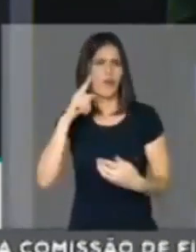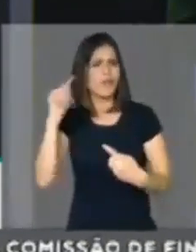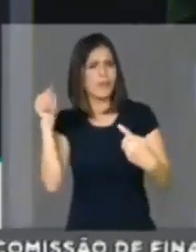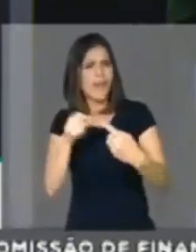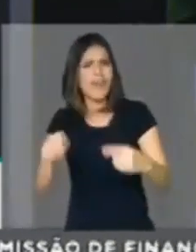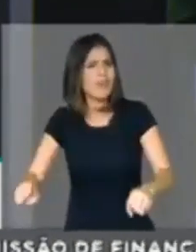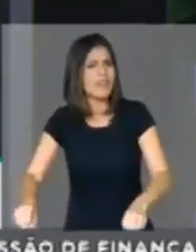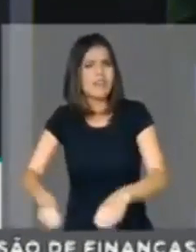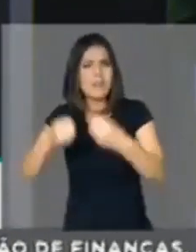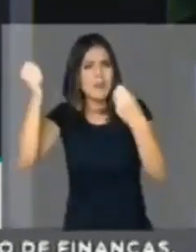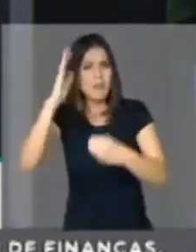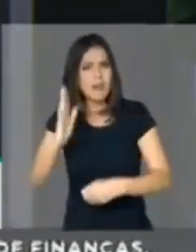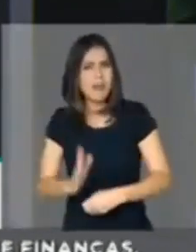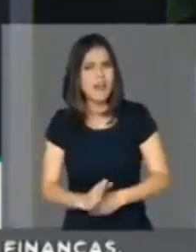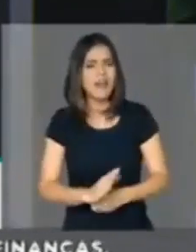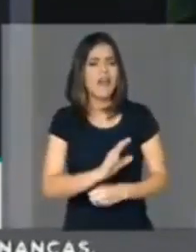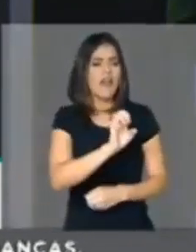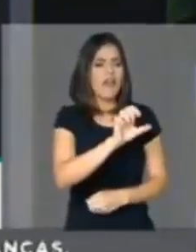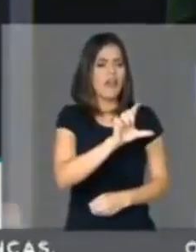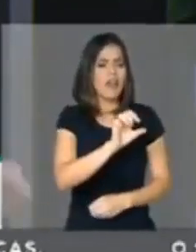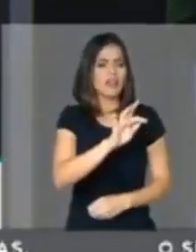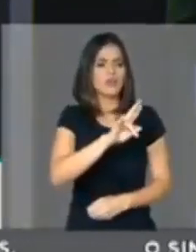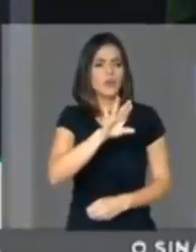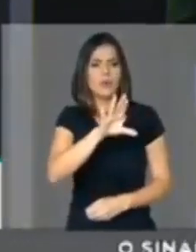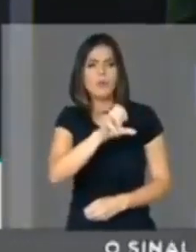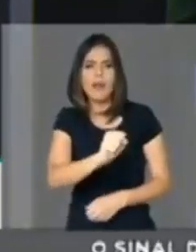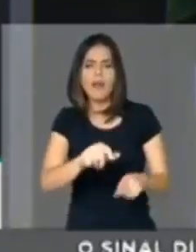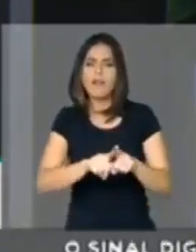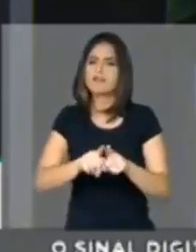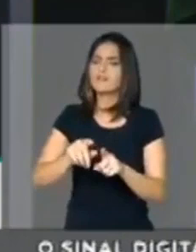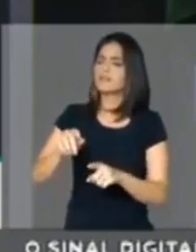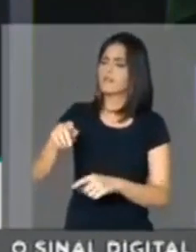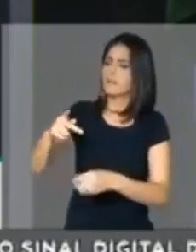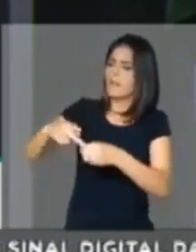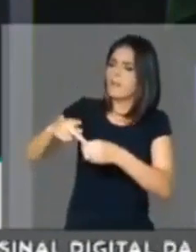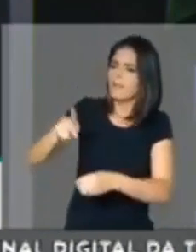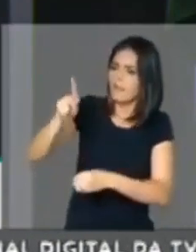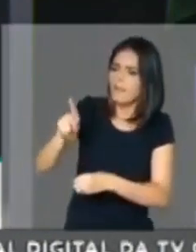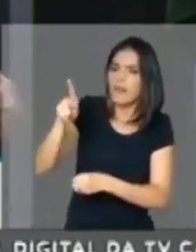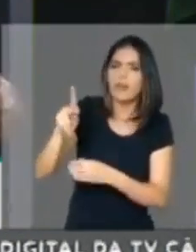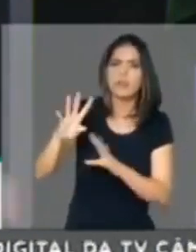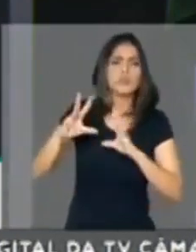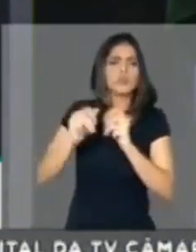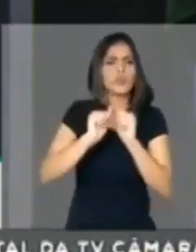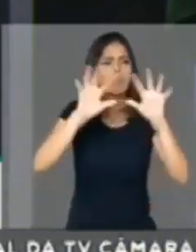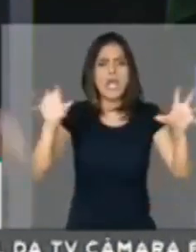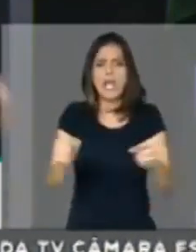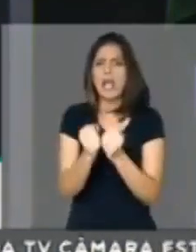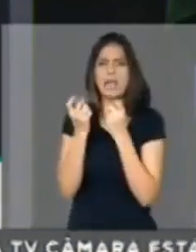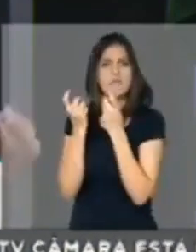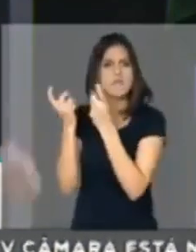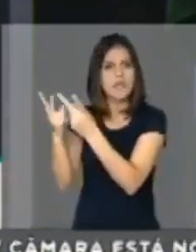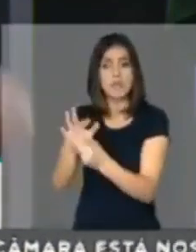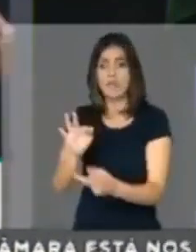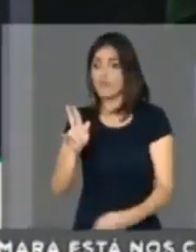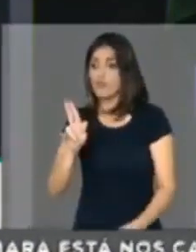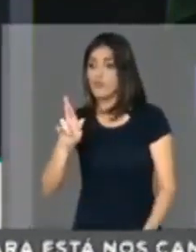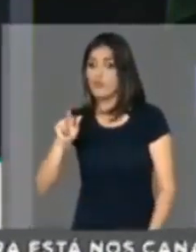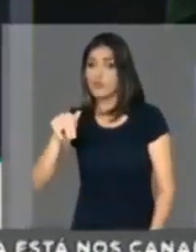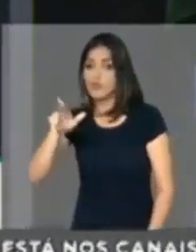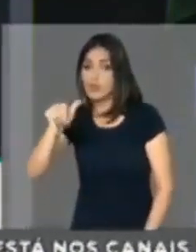a Eletrobras, Furnas e assim por diante. Estamos vendo consolidar, depois de uma farsa, um